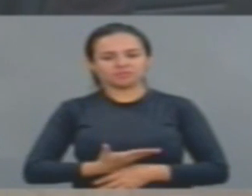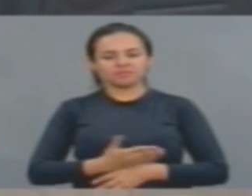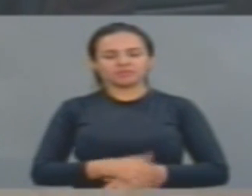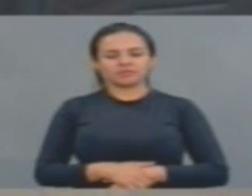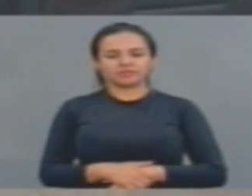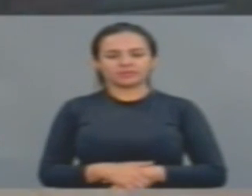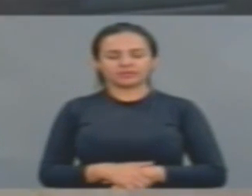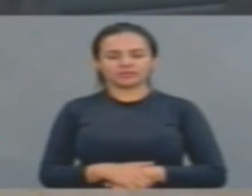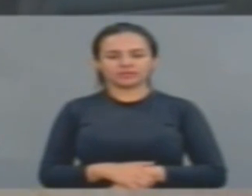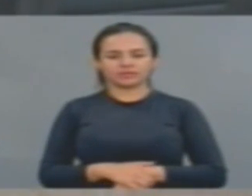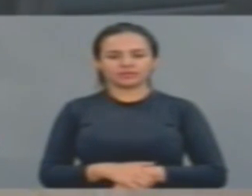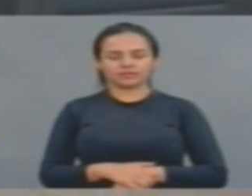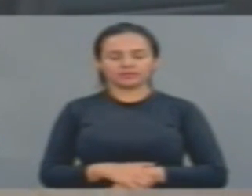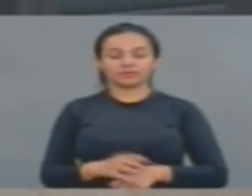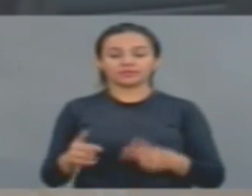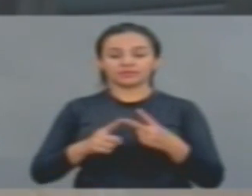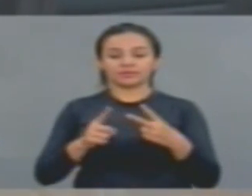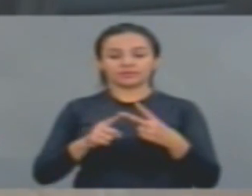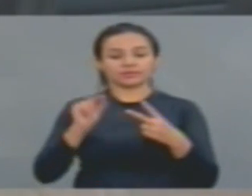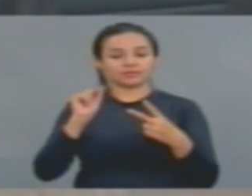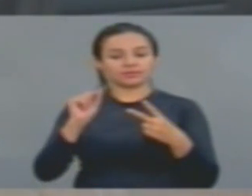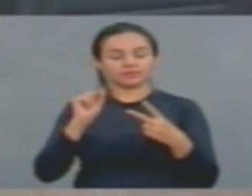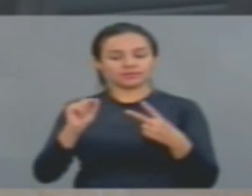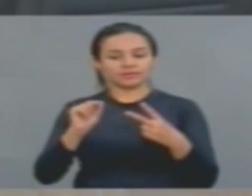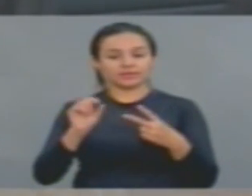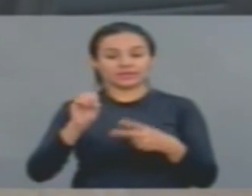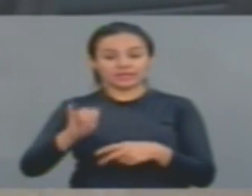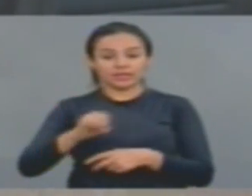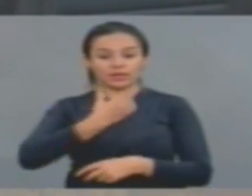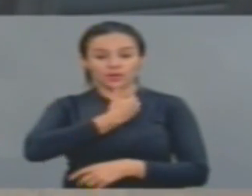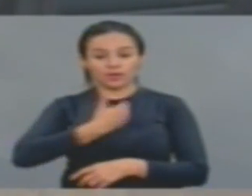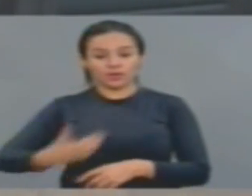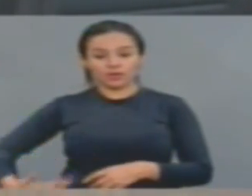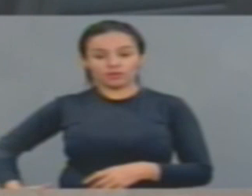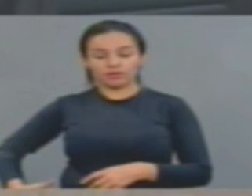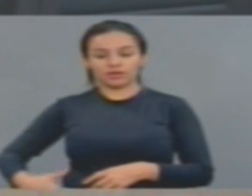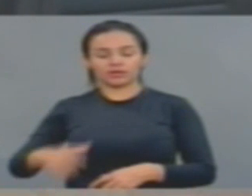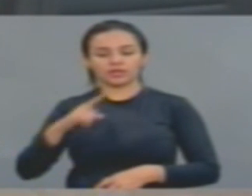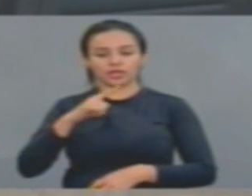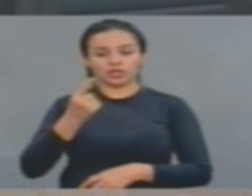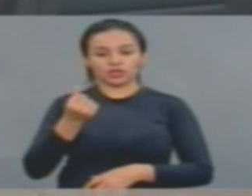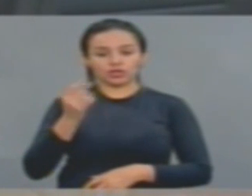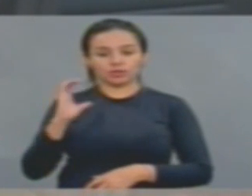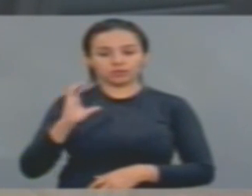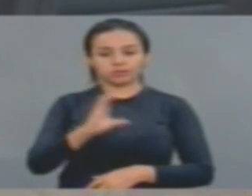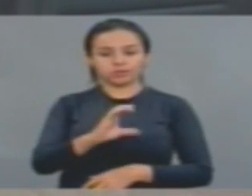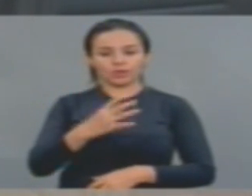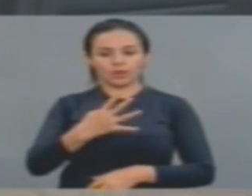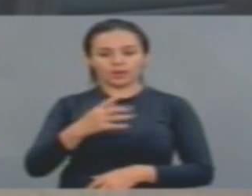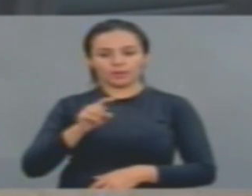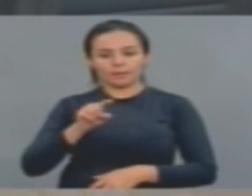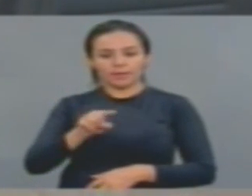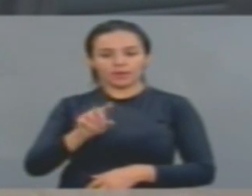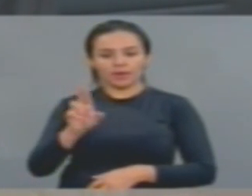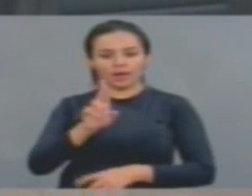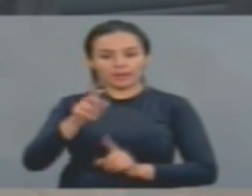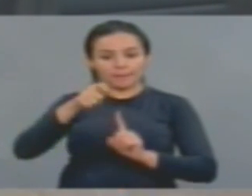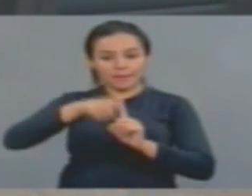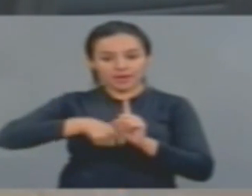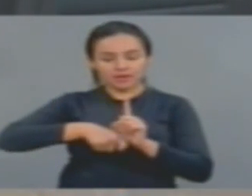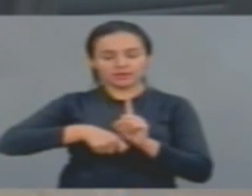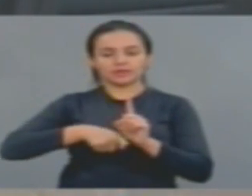Excelência. Obrigado. Segundo, eu acho que se o Estado está tendo um investimento de R$4.000 por